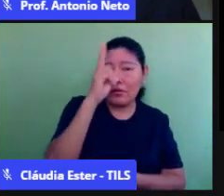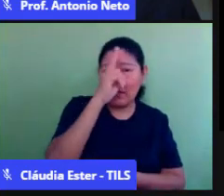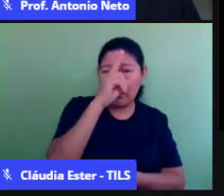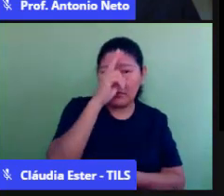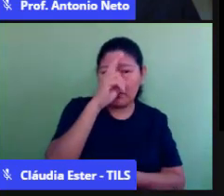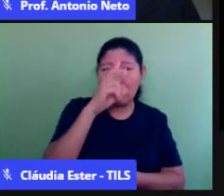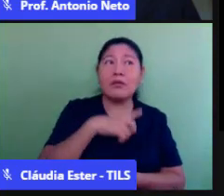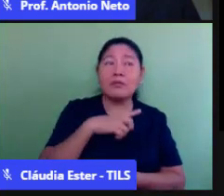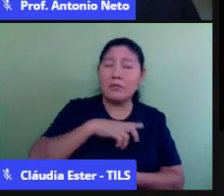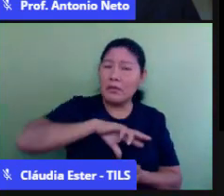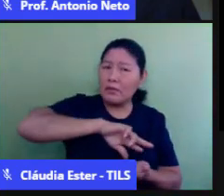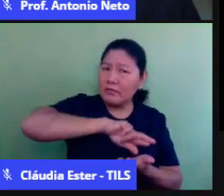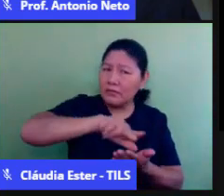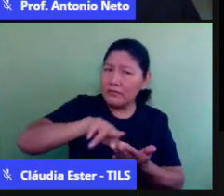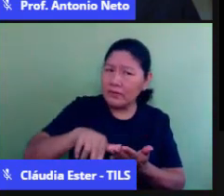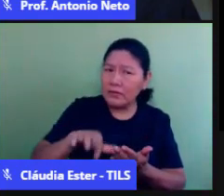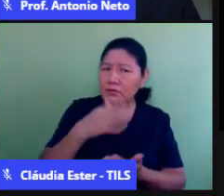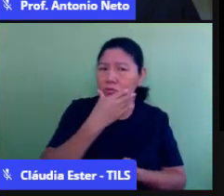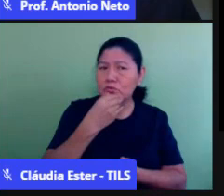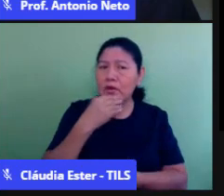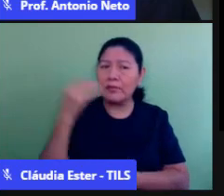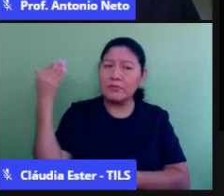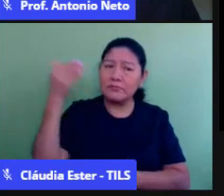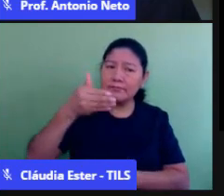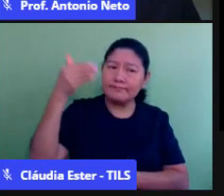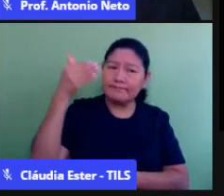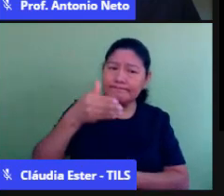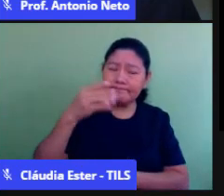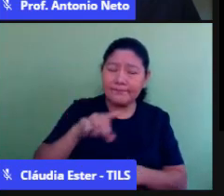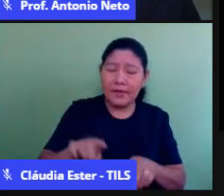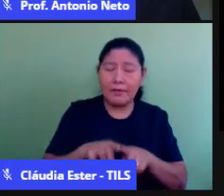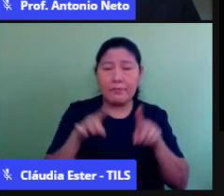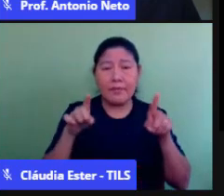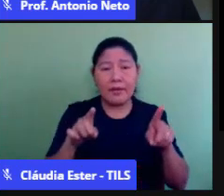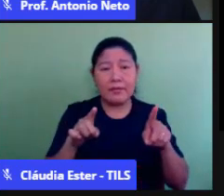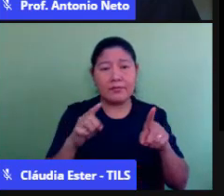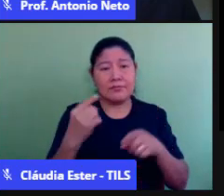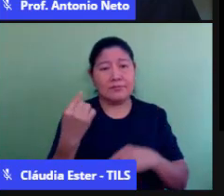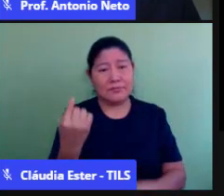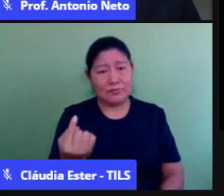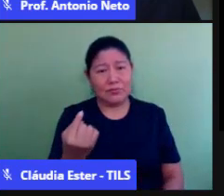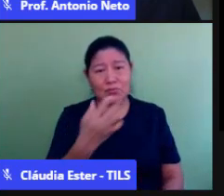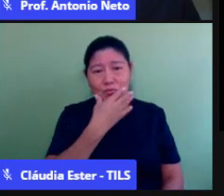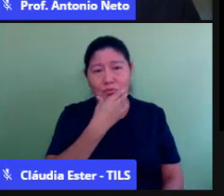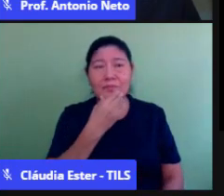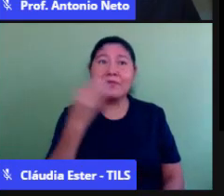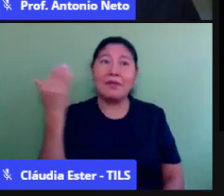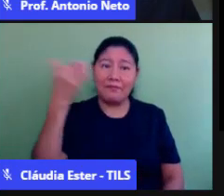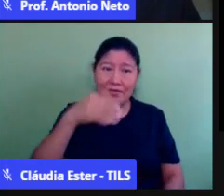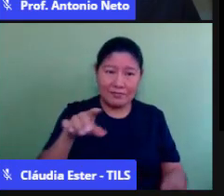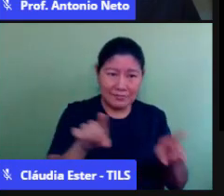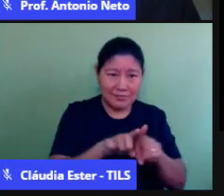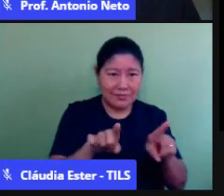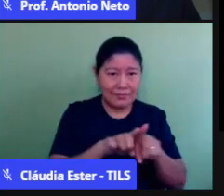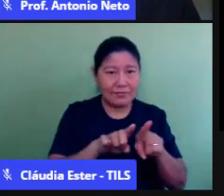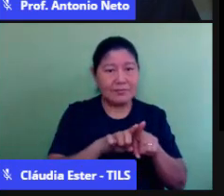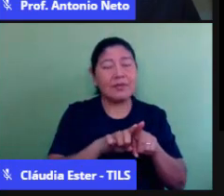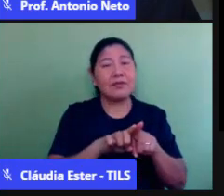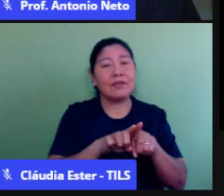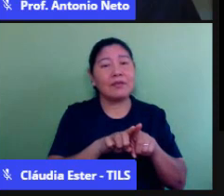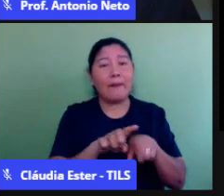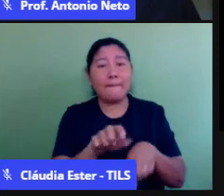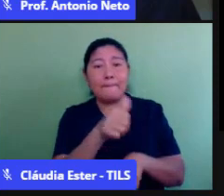muitos desbravadores para essa região. E ele veio. Então, na primeira viagem